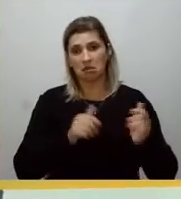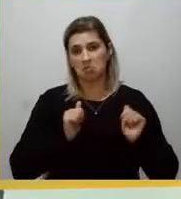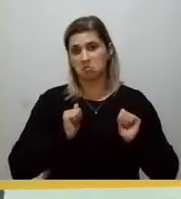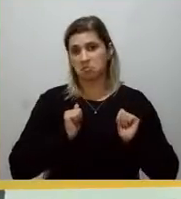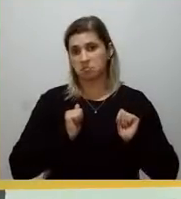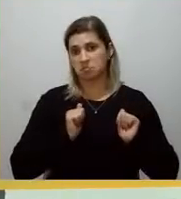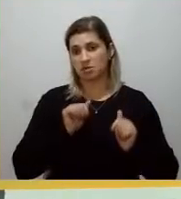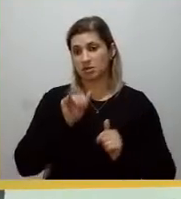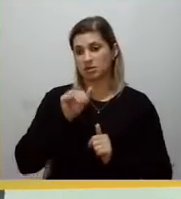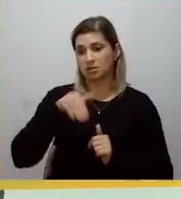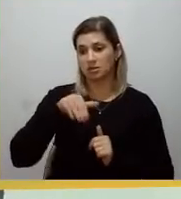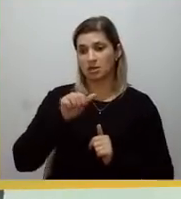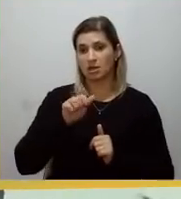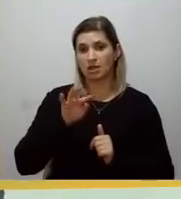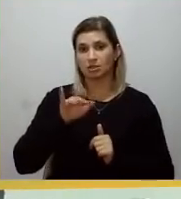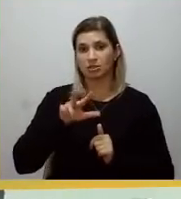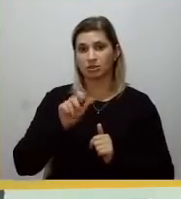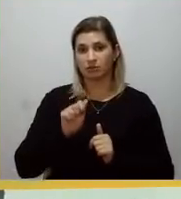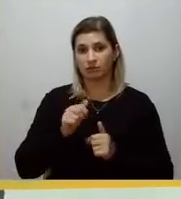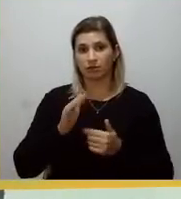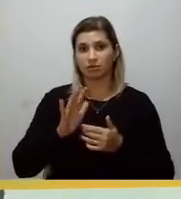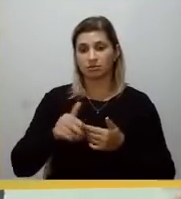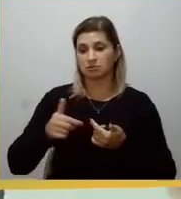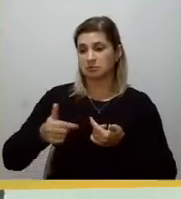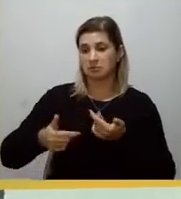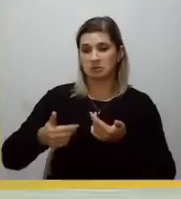tinha mais atividade nenhuma.